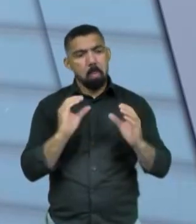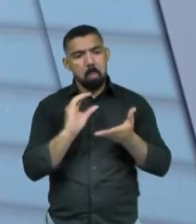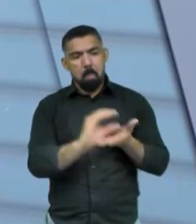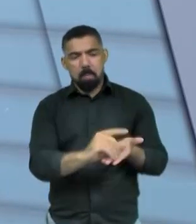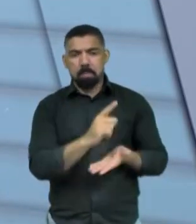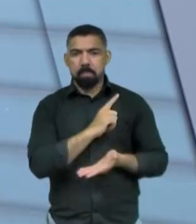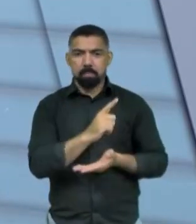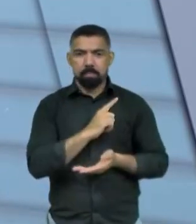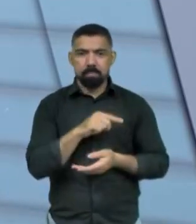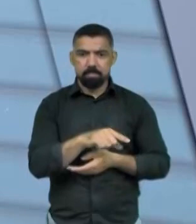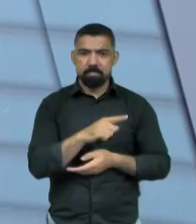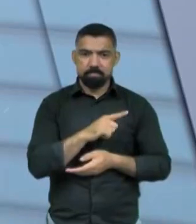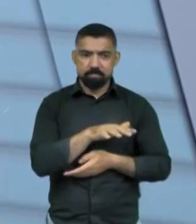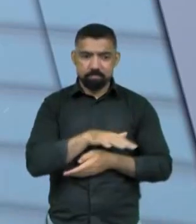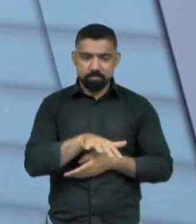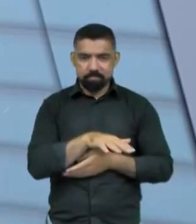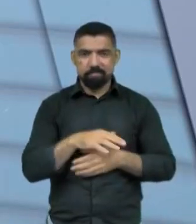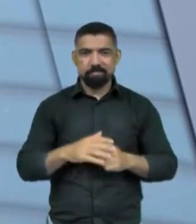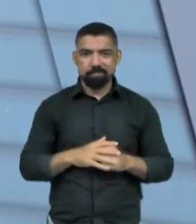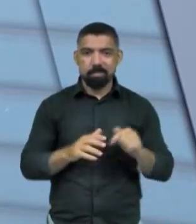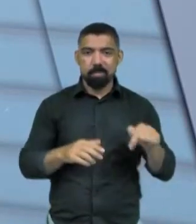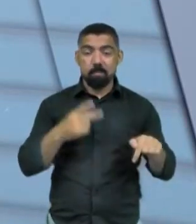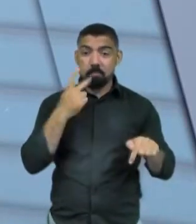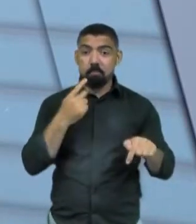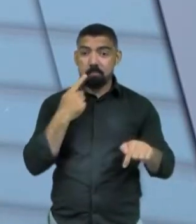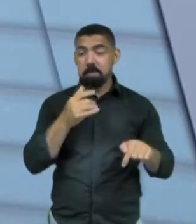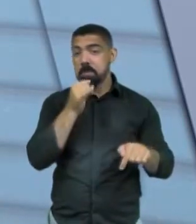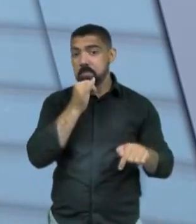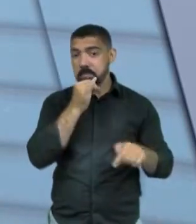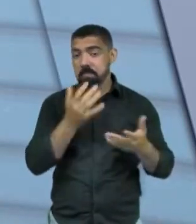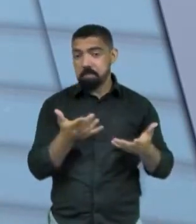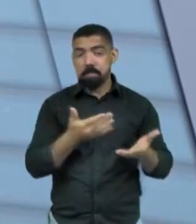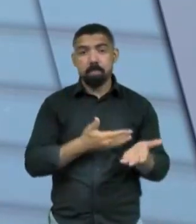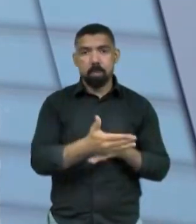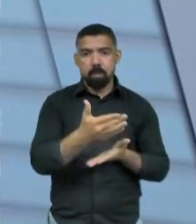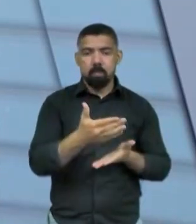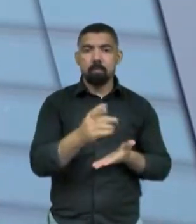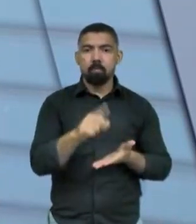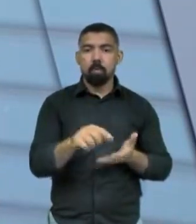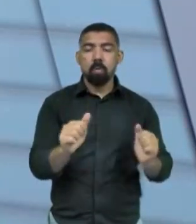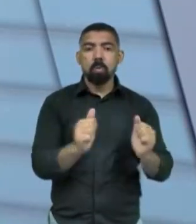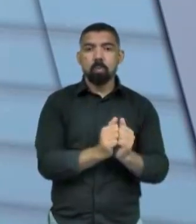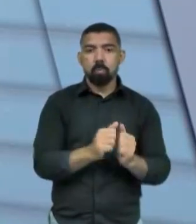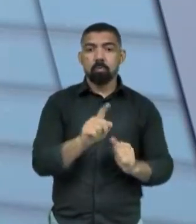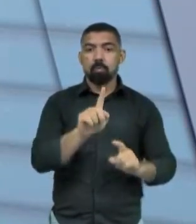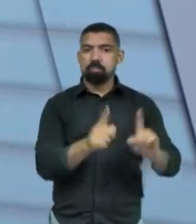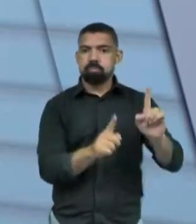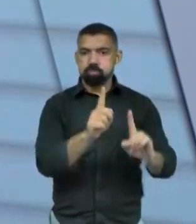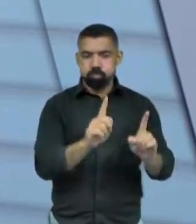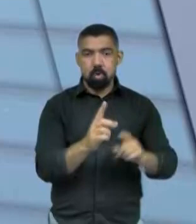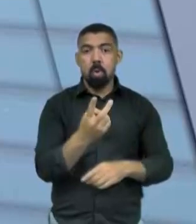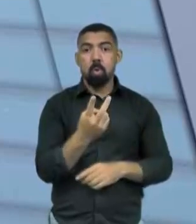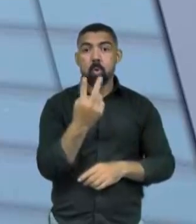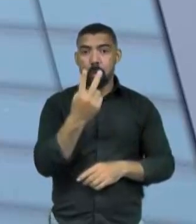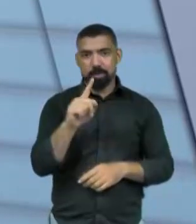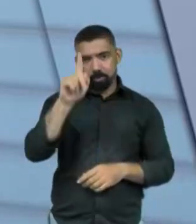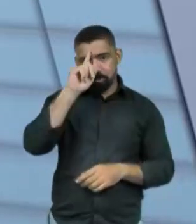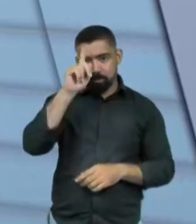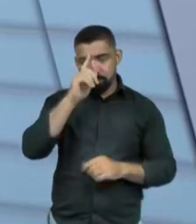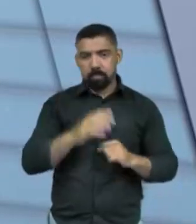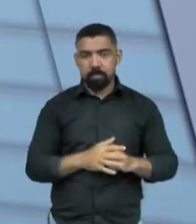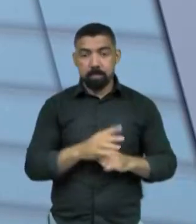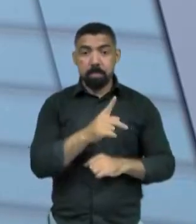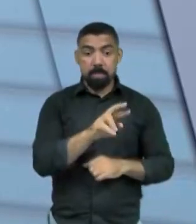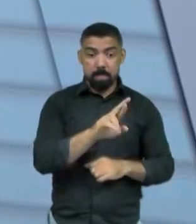com o ciclo carnavalesco aqui em Fortaleza. Começou, inclusive, com o Réveillon, 2 dias, o pré-carnaval, que